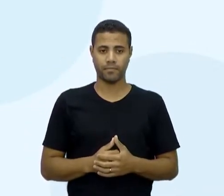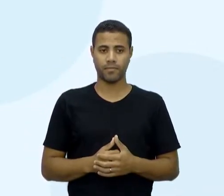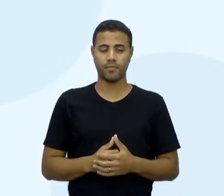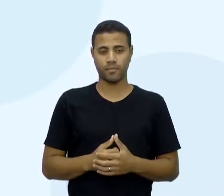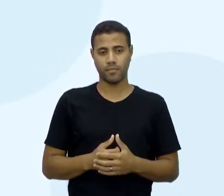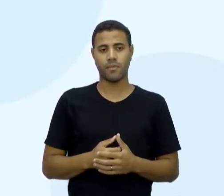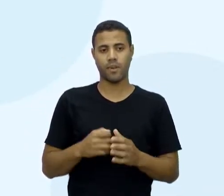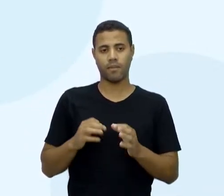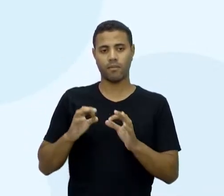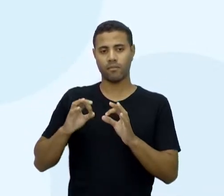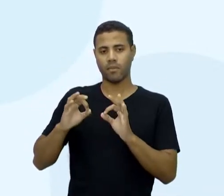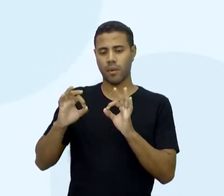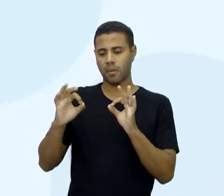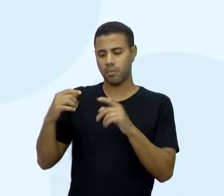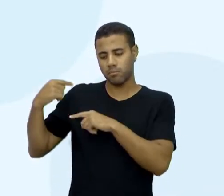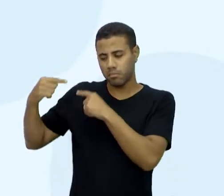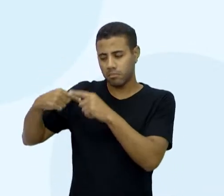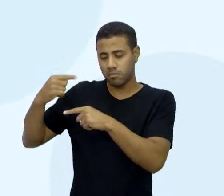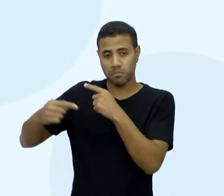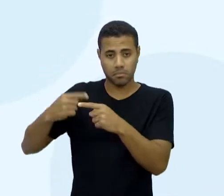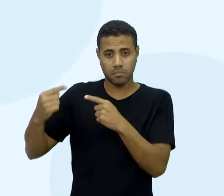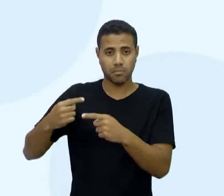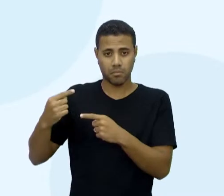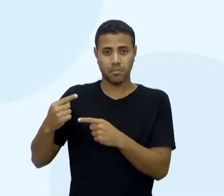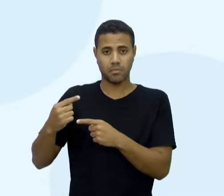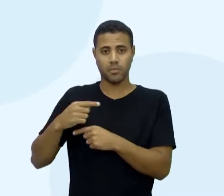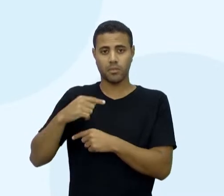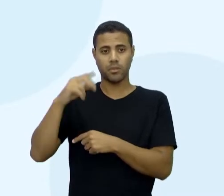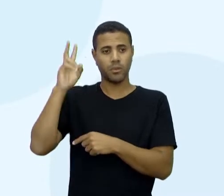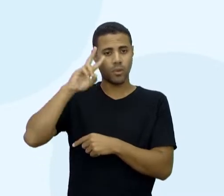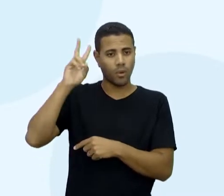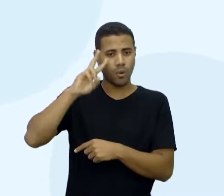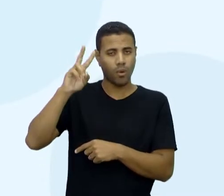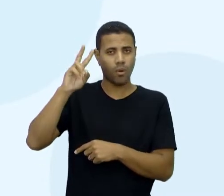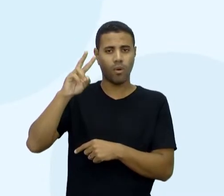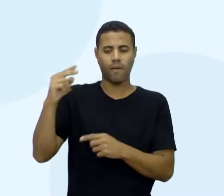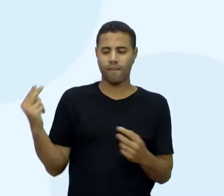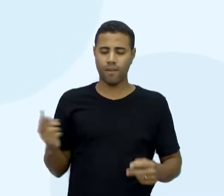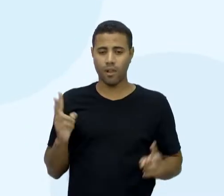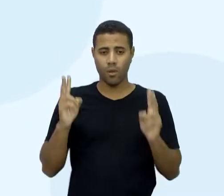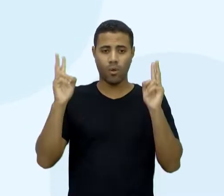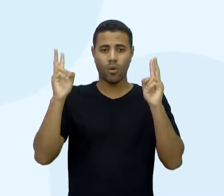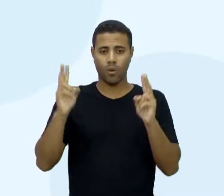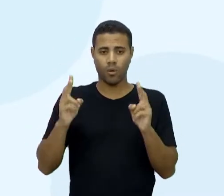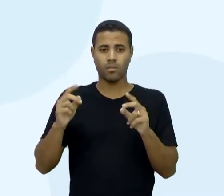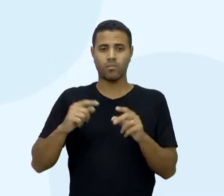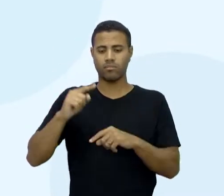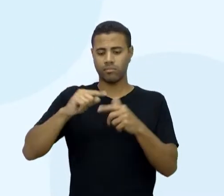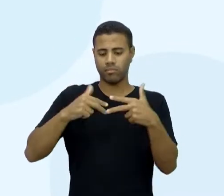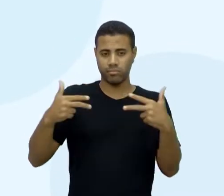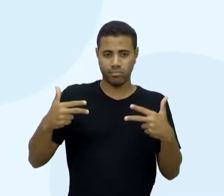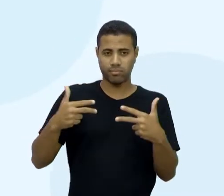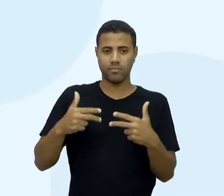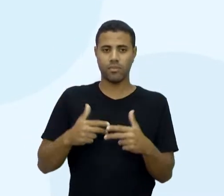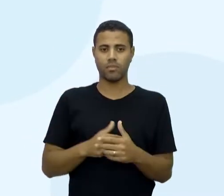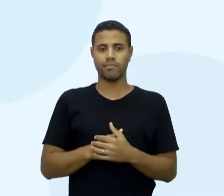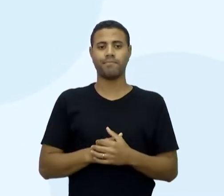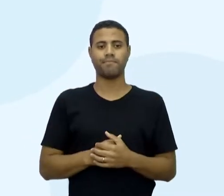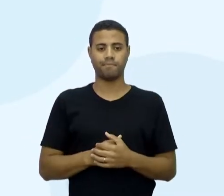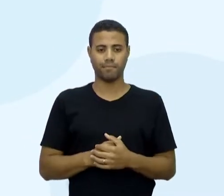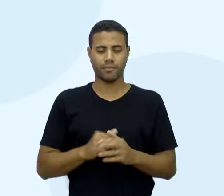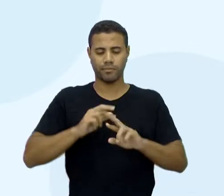herança cultural e a valorização da memória e do patrimônio histórico cultural, material e imaterial. E